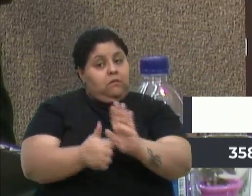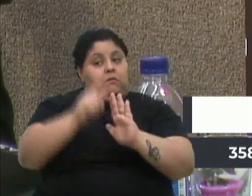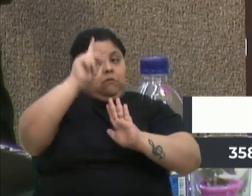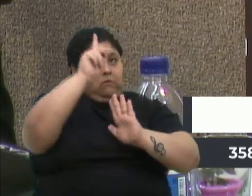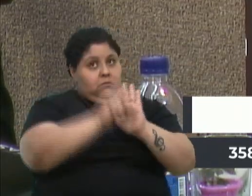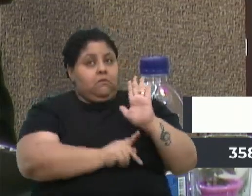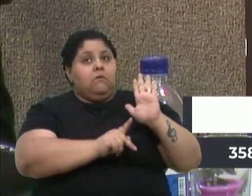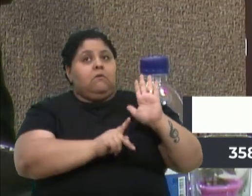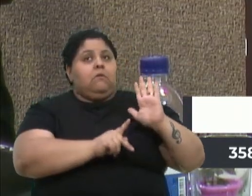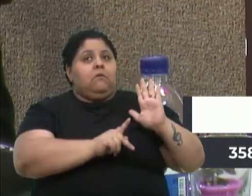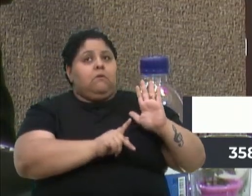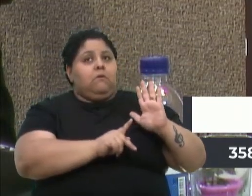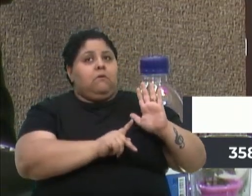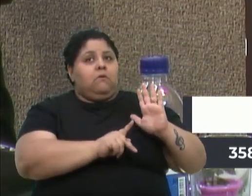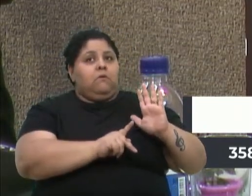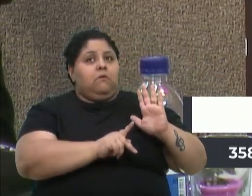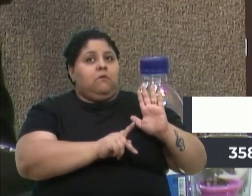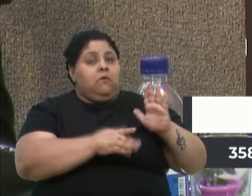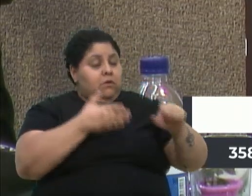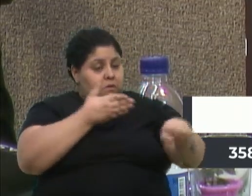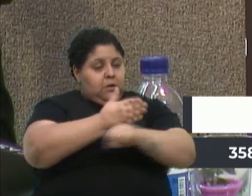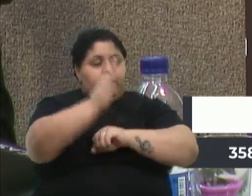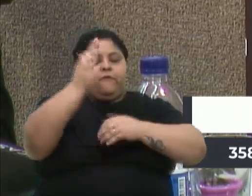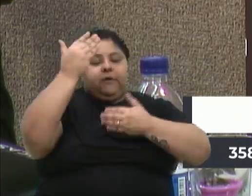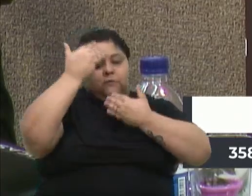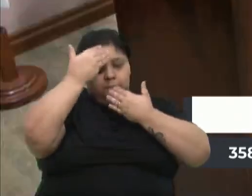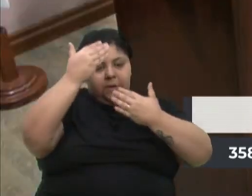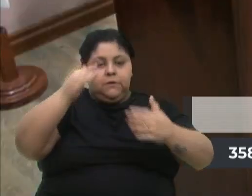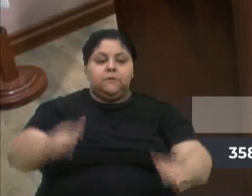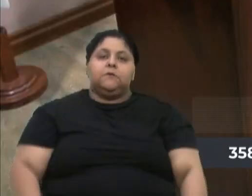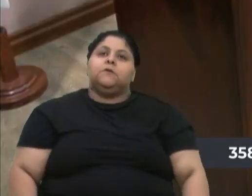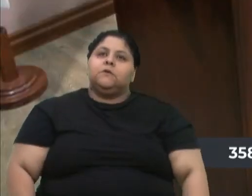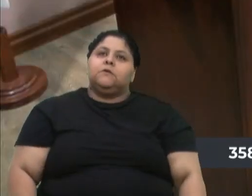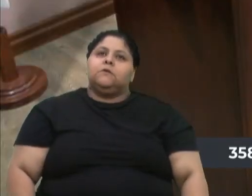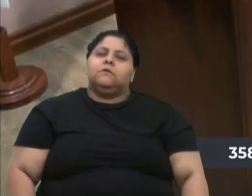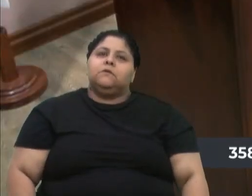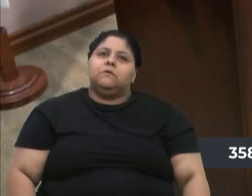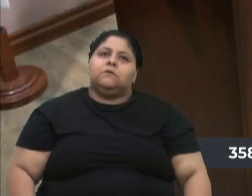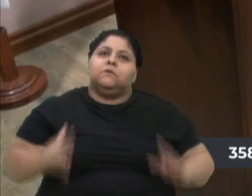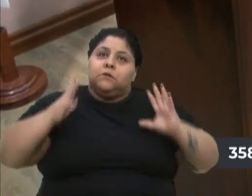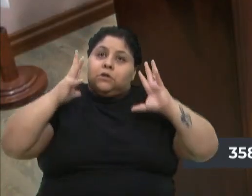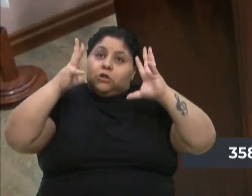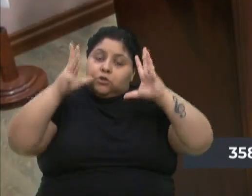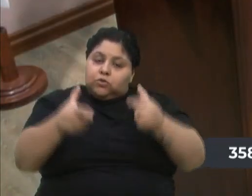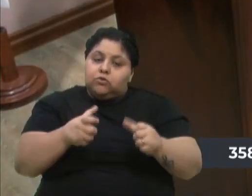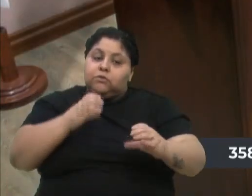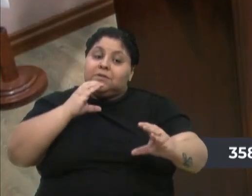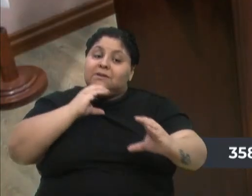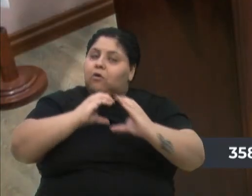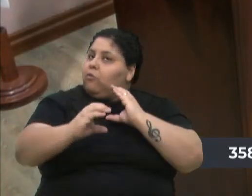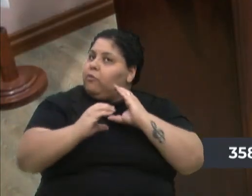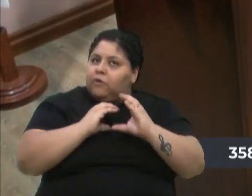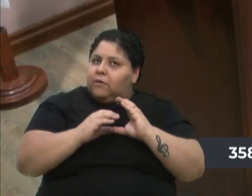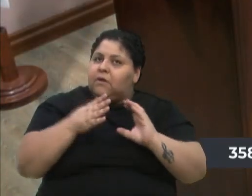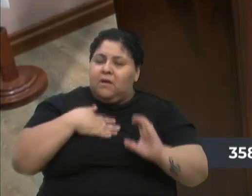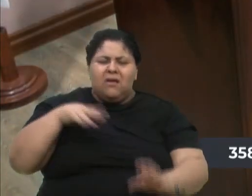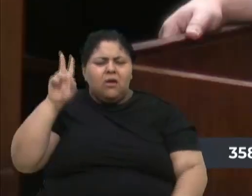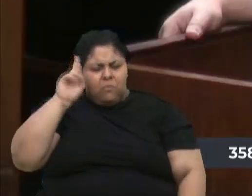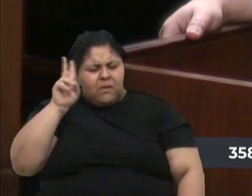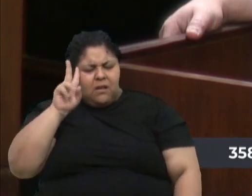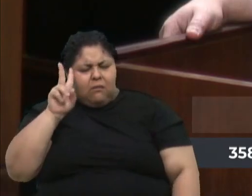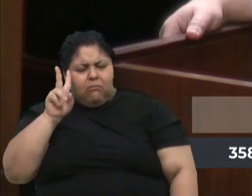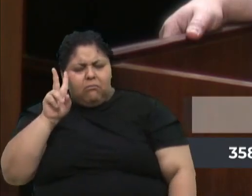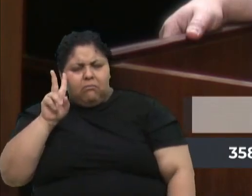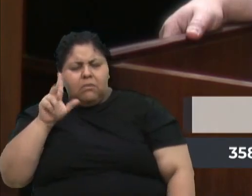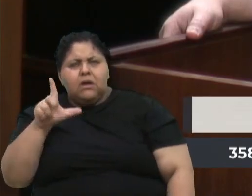emendas impositivas e sejam aprovadas. Obrigado. Obrigado, vereador Camires. E tudo isso é comunicação, né, vereador Camires? Porque eu me lembro muito bem